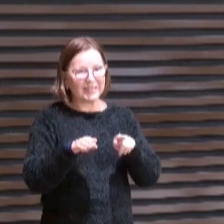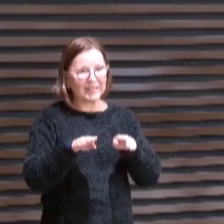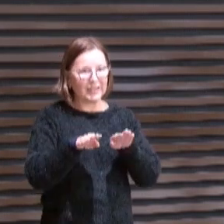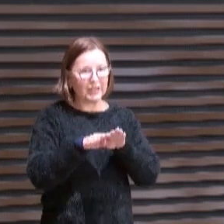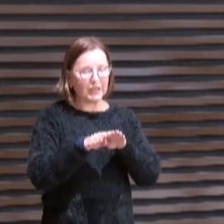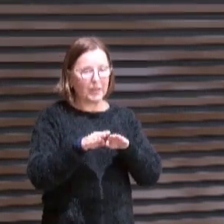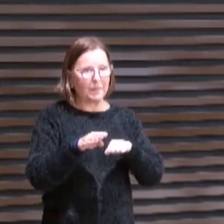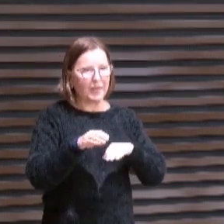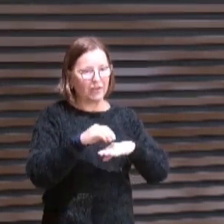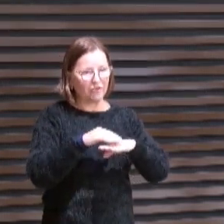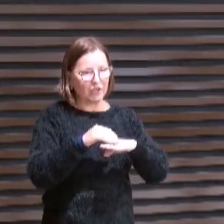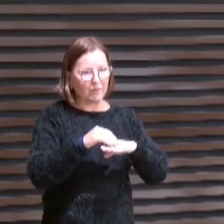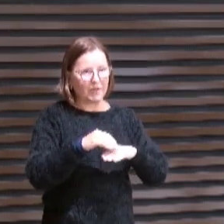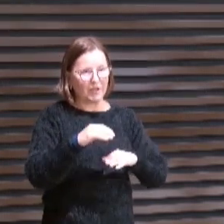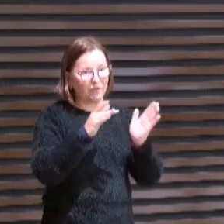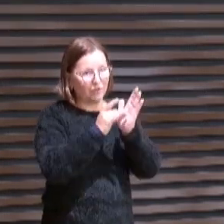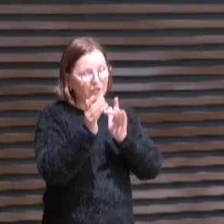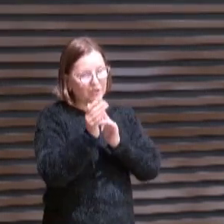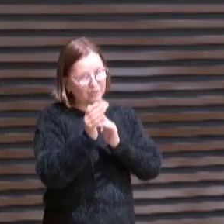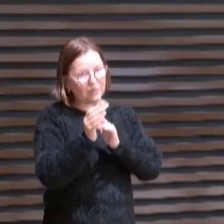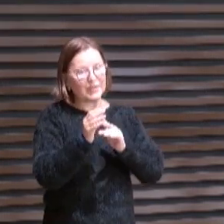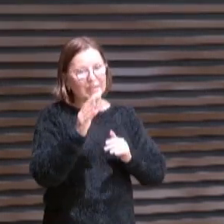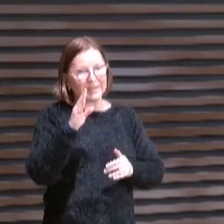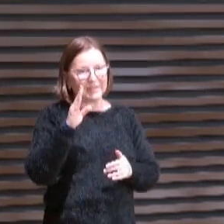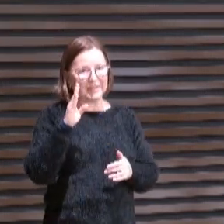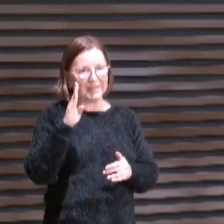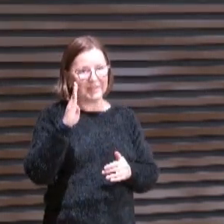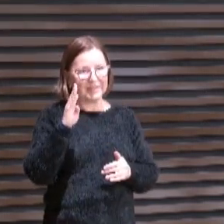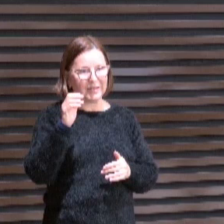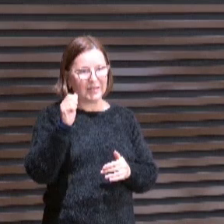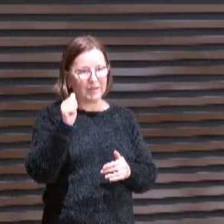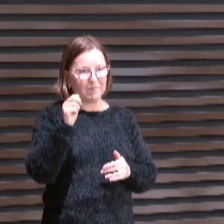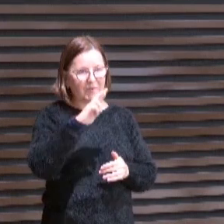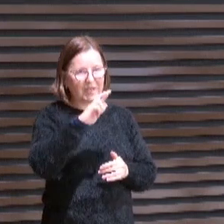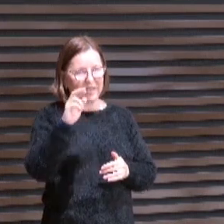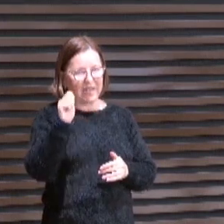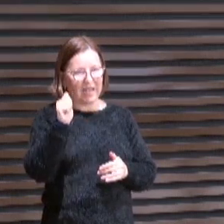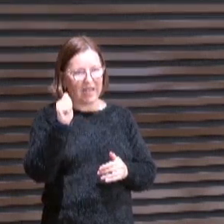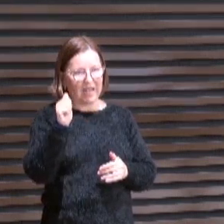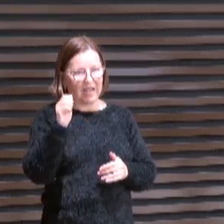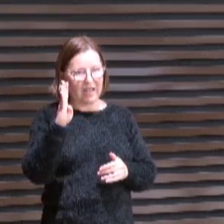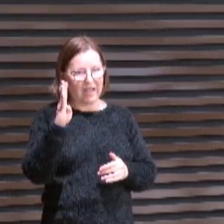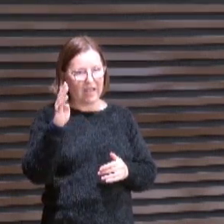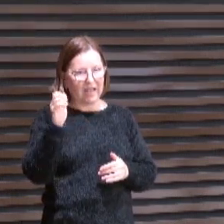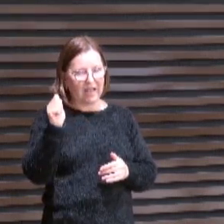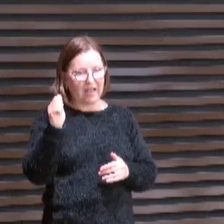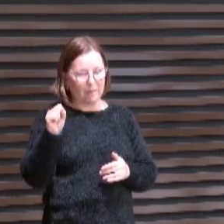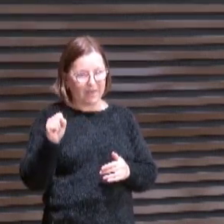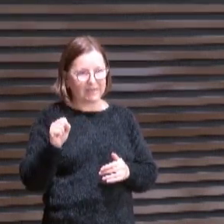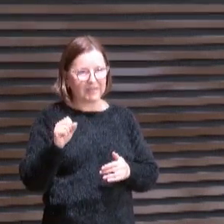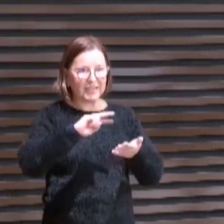Barrabás, ou Jesus Filho do Pai, porque Barrabás